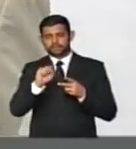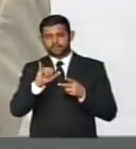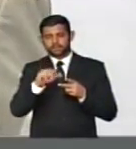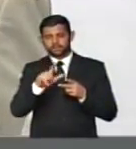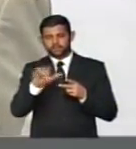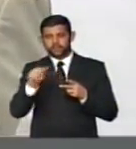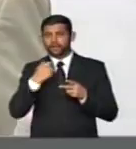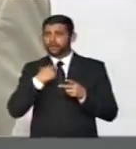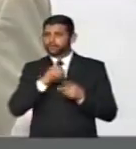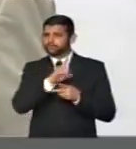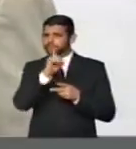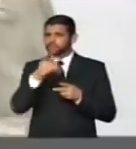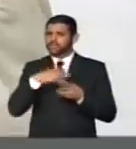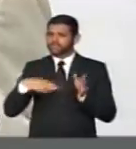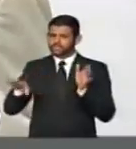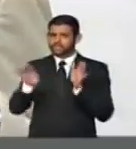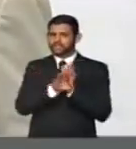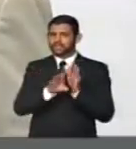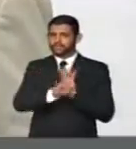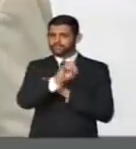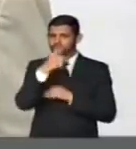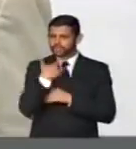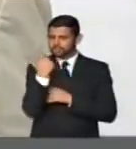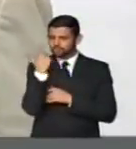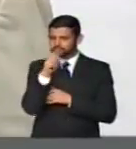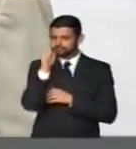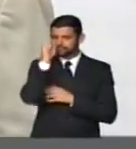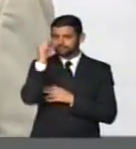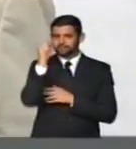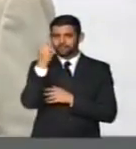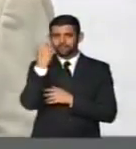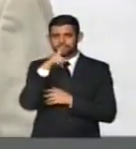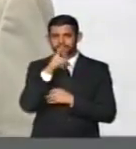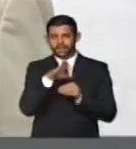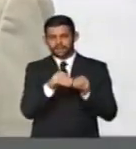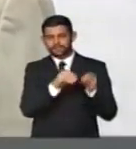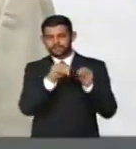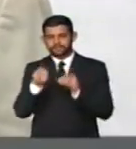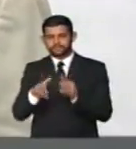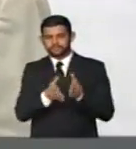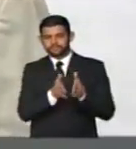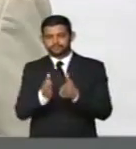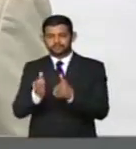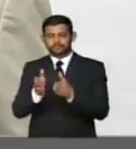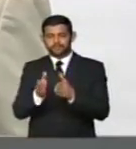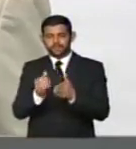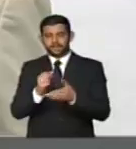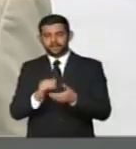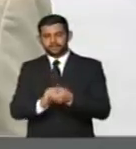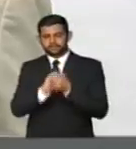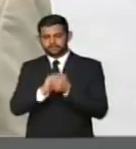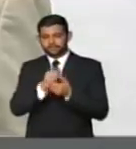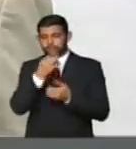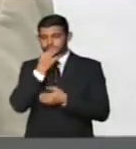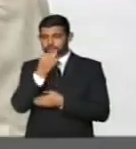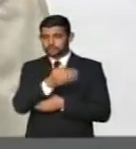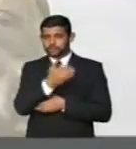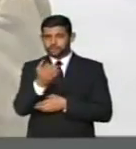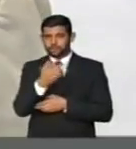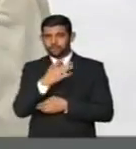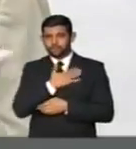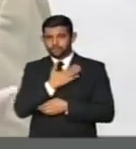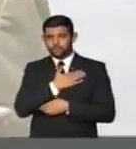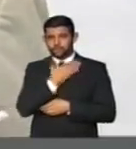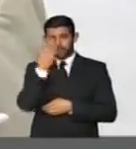dia nós vamos chegar um dia nós vamos ter sucesso neste pleito e john lydon sugestão como